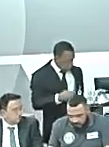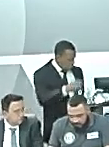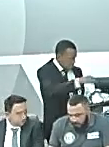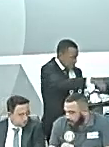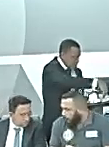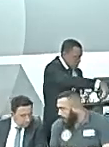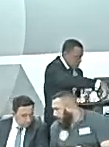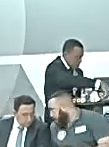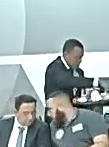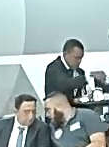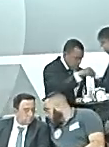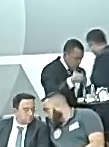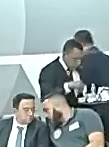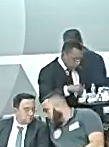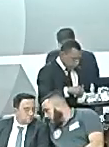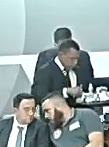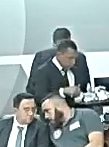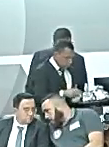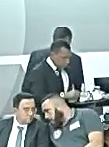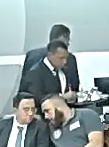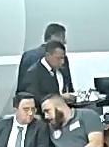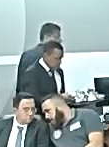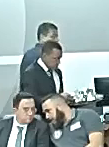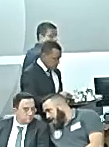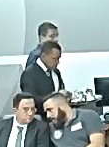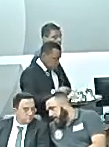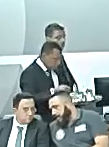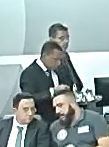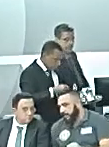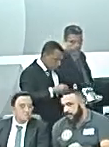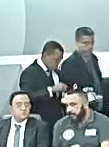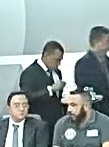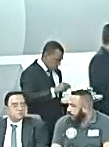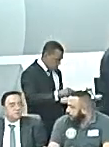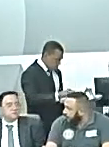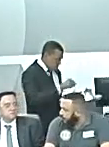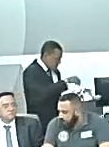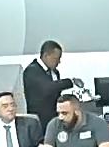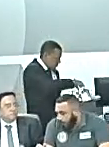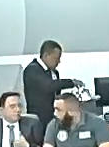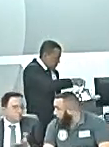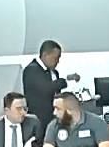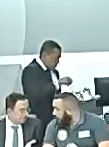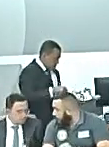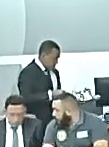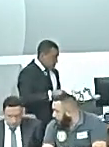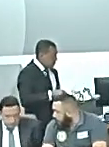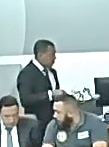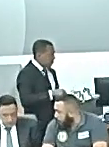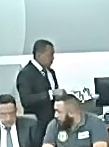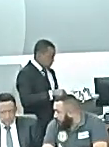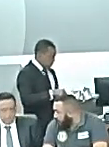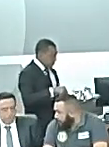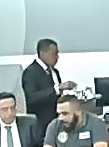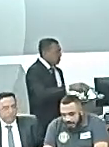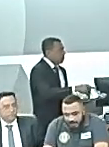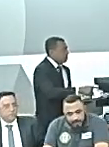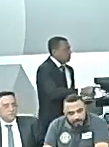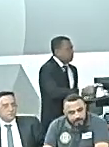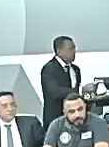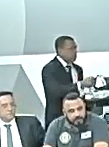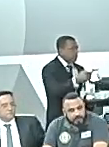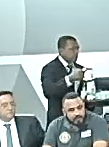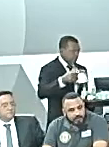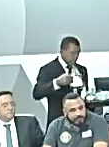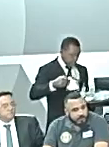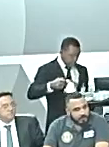prever uma situação como essa toxina do código ética nós precisamos definir que tipo de conduta nós vamos colocar no código ético que tipo